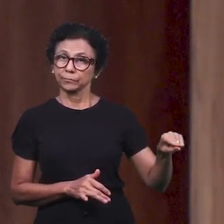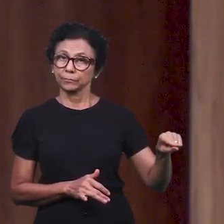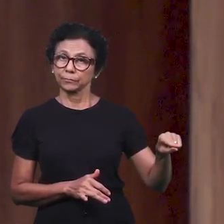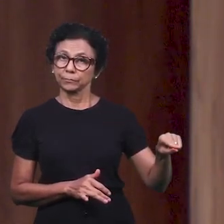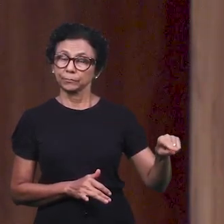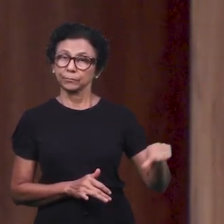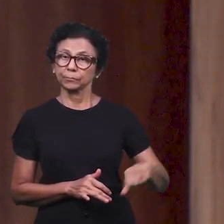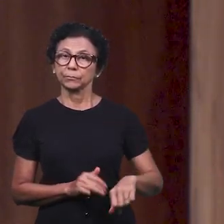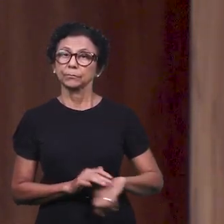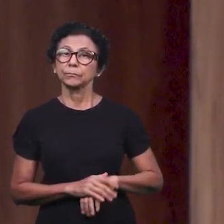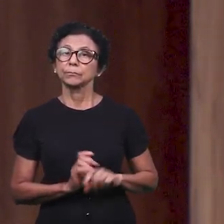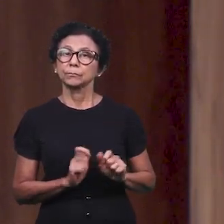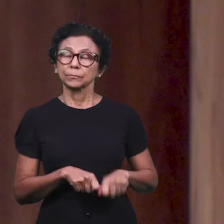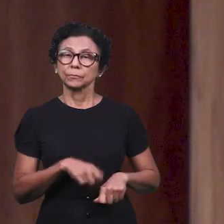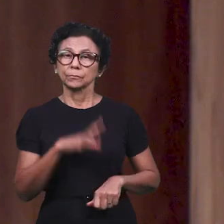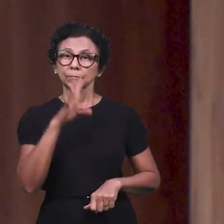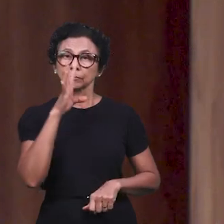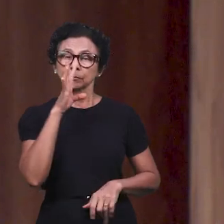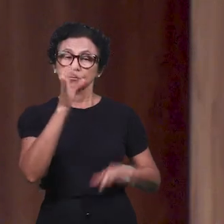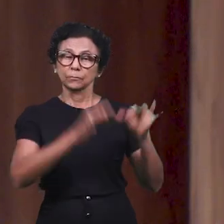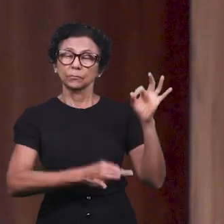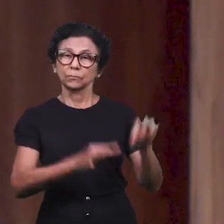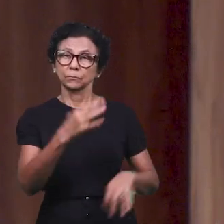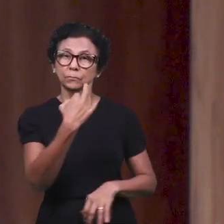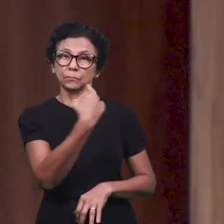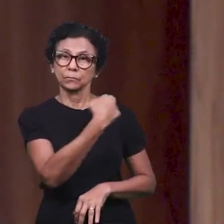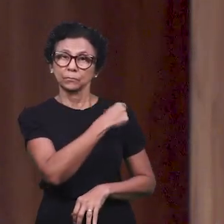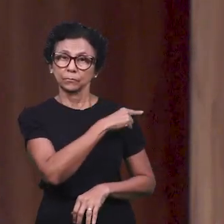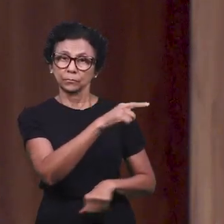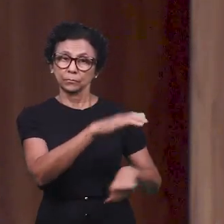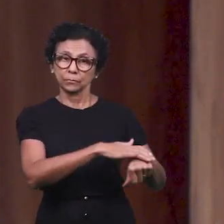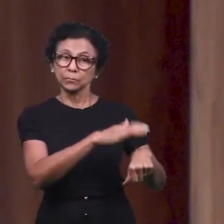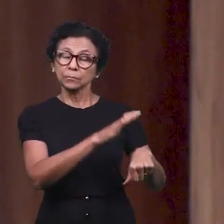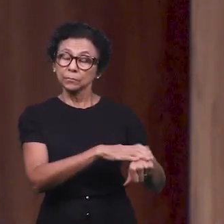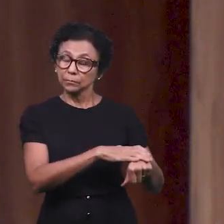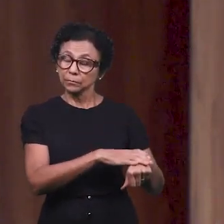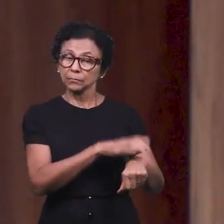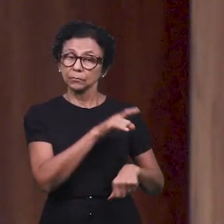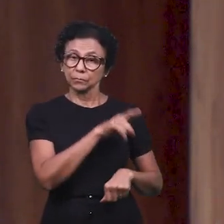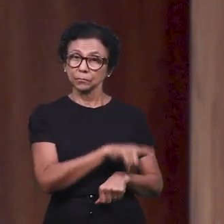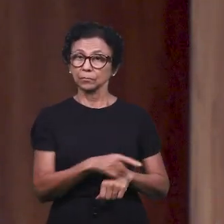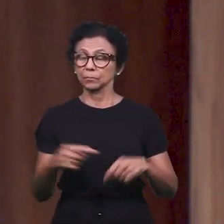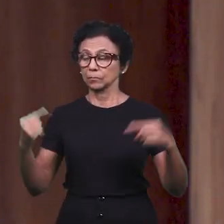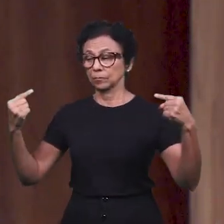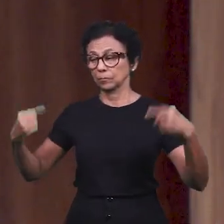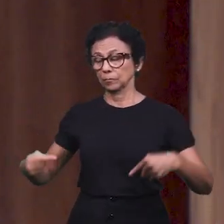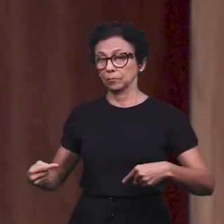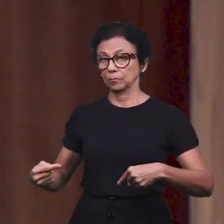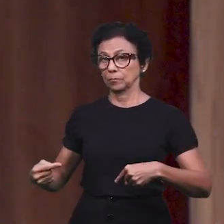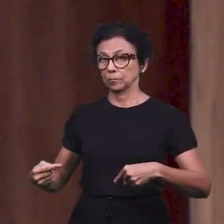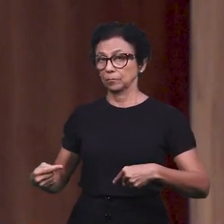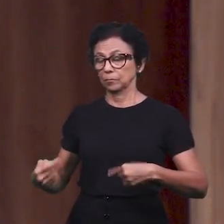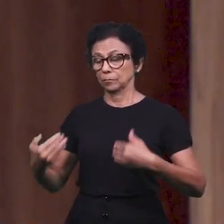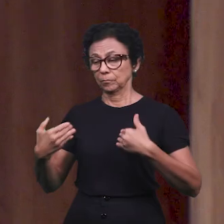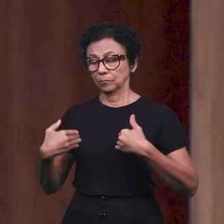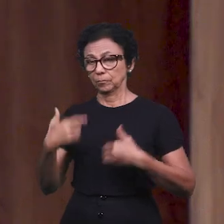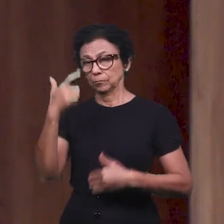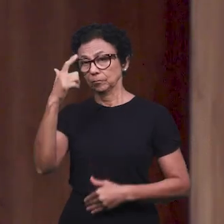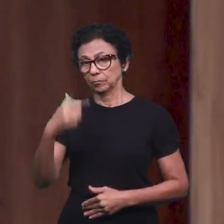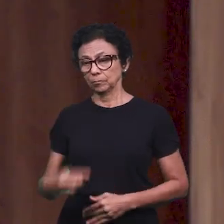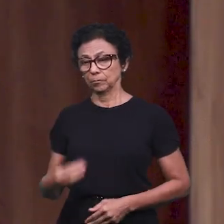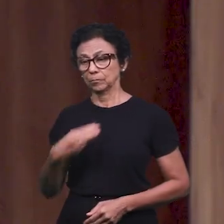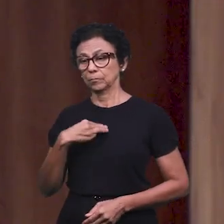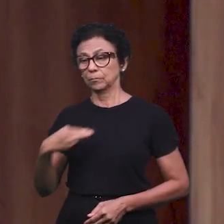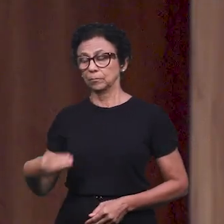juízes. Ou seja, vocês estão aqui fazendo uma oposição ao Messias. Eu estou curando, eu estou libertando, eu